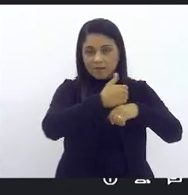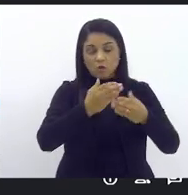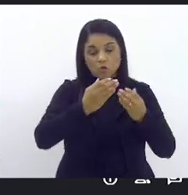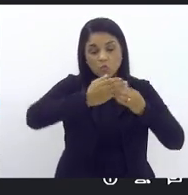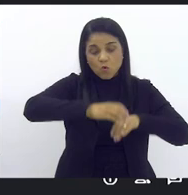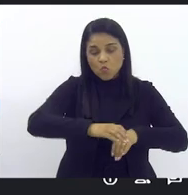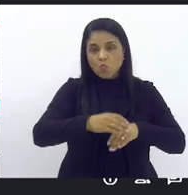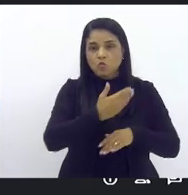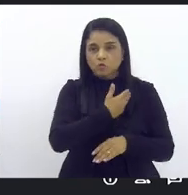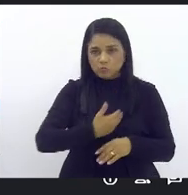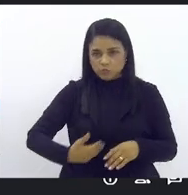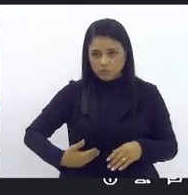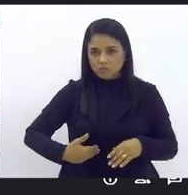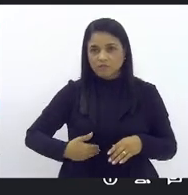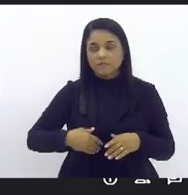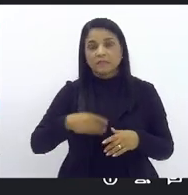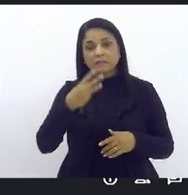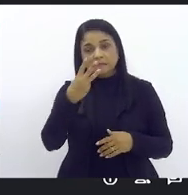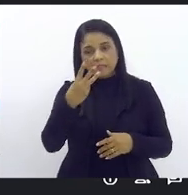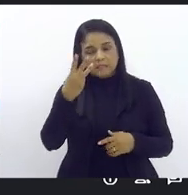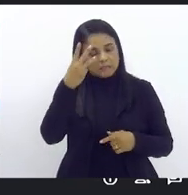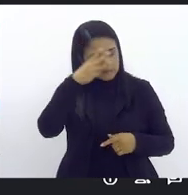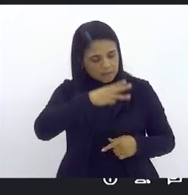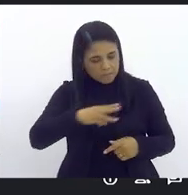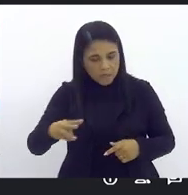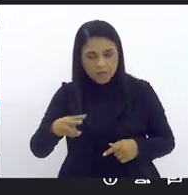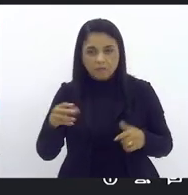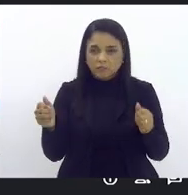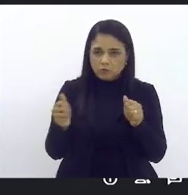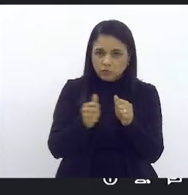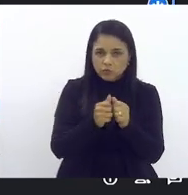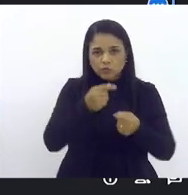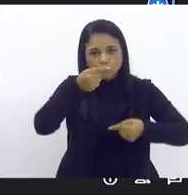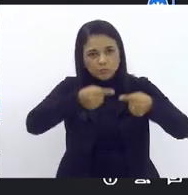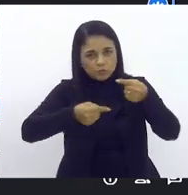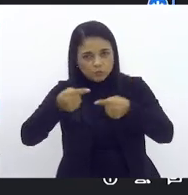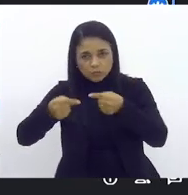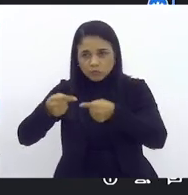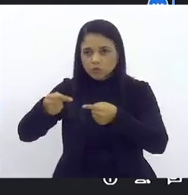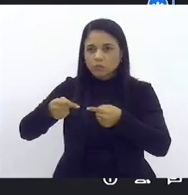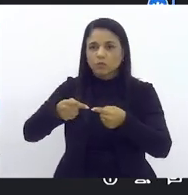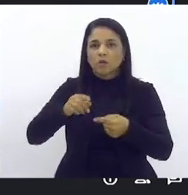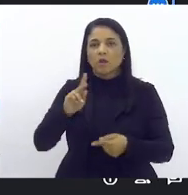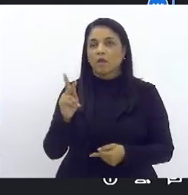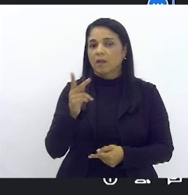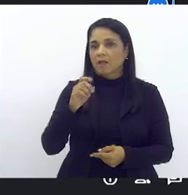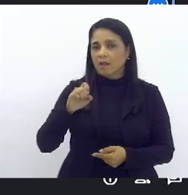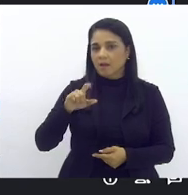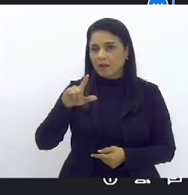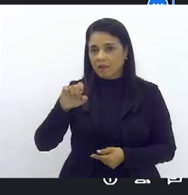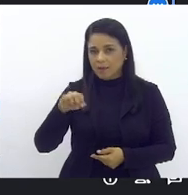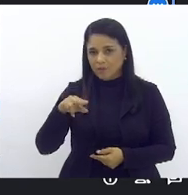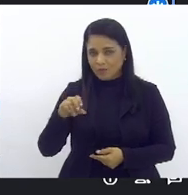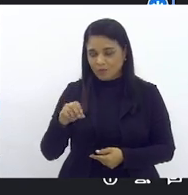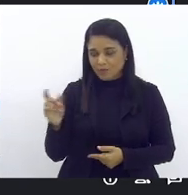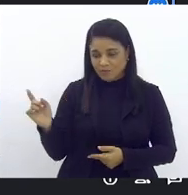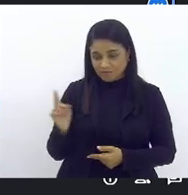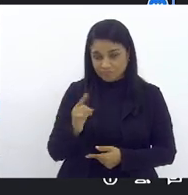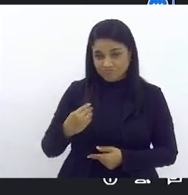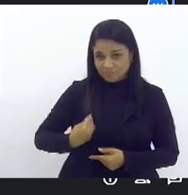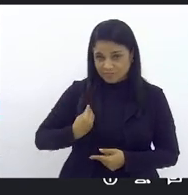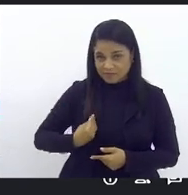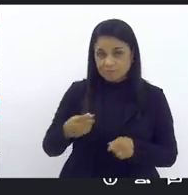assim, discutindo a cada 3 semanas juntos. O Heleno, que estava aqui, ele